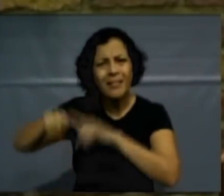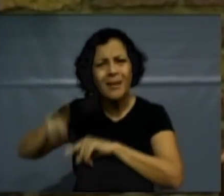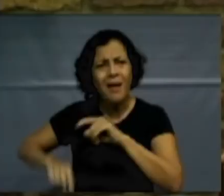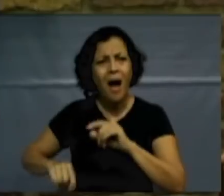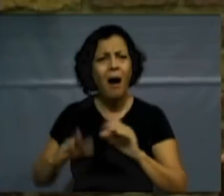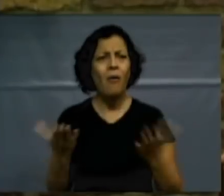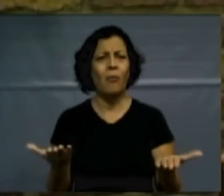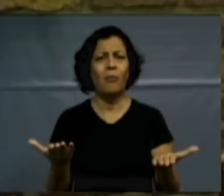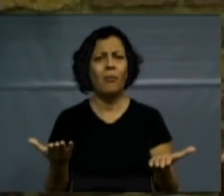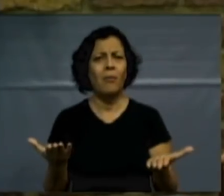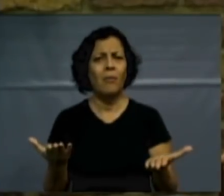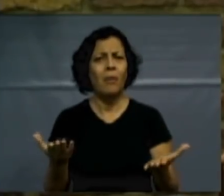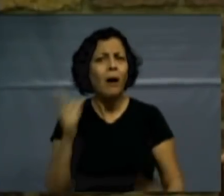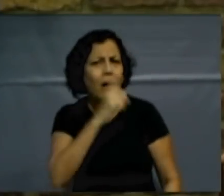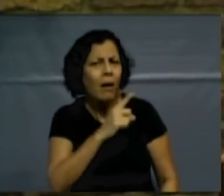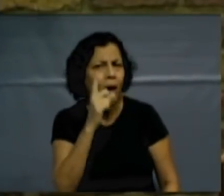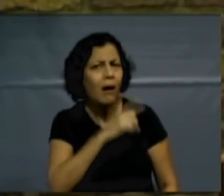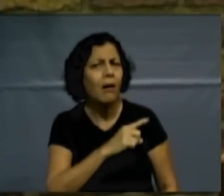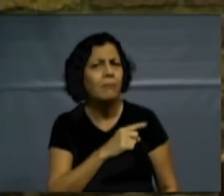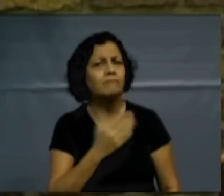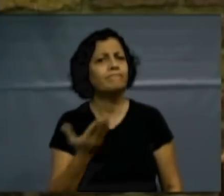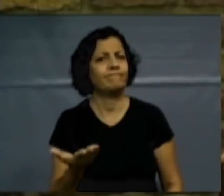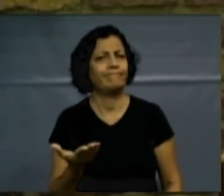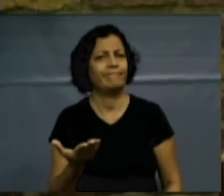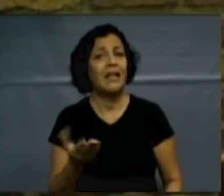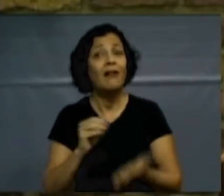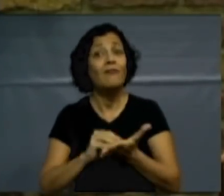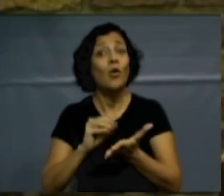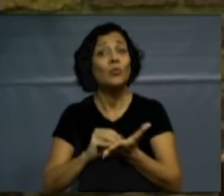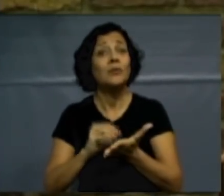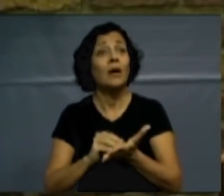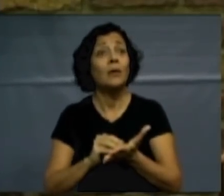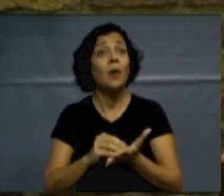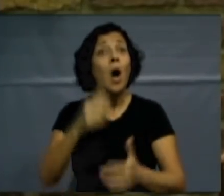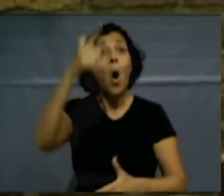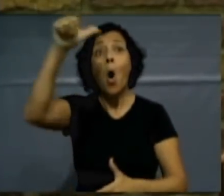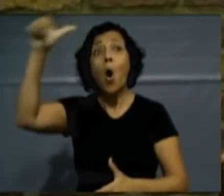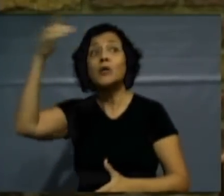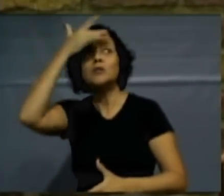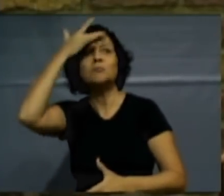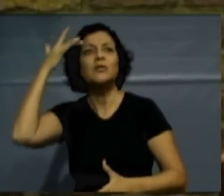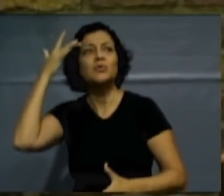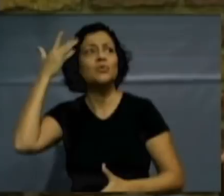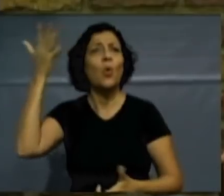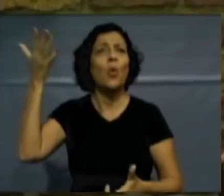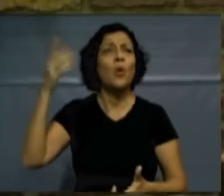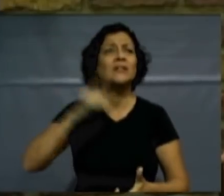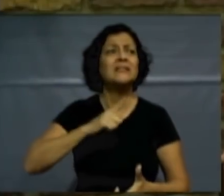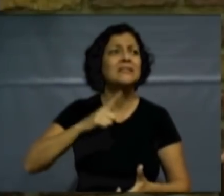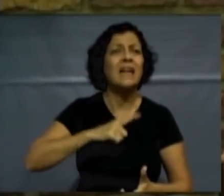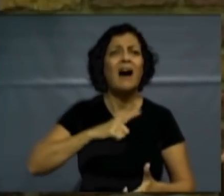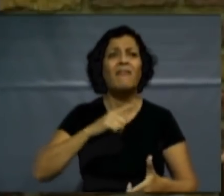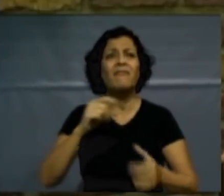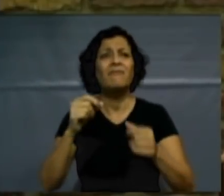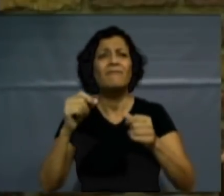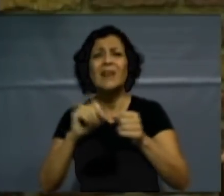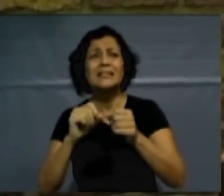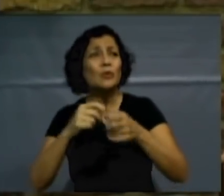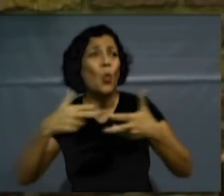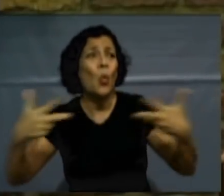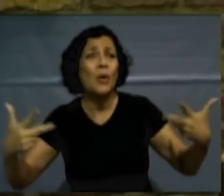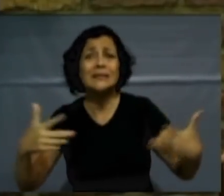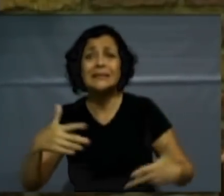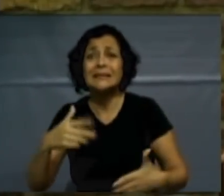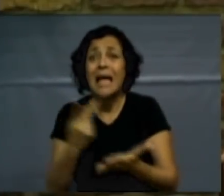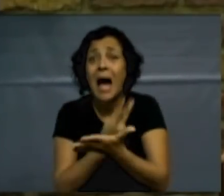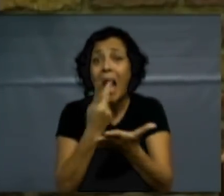Estamos muito superficiais. E o povo está aí fora se matando, está aí cheirando, está transando, está fazendo um monte de